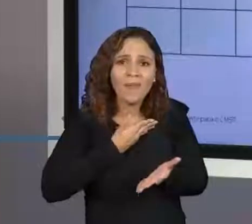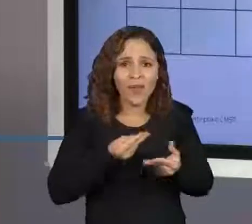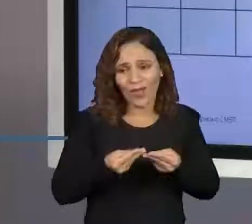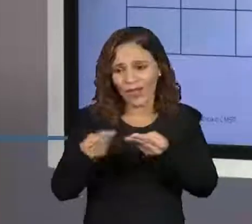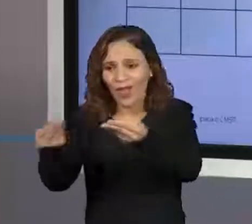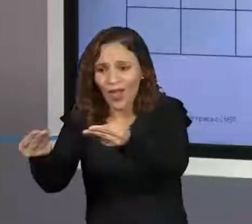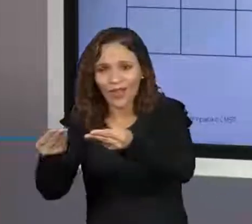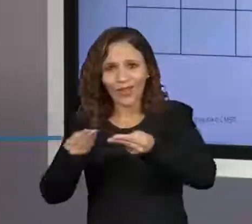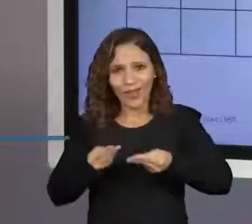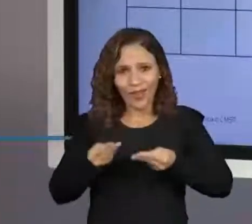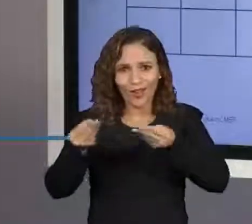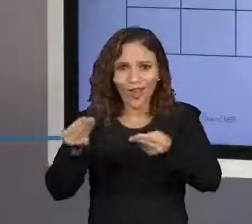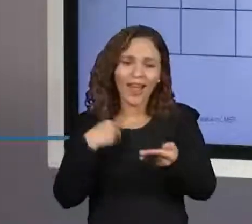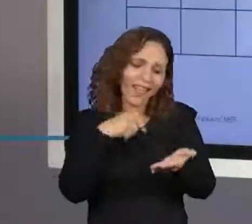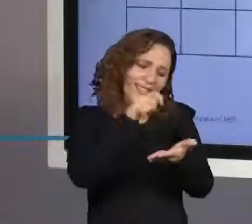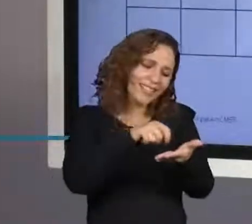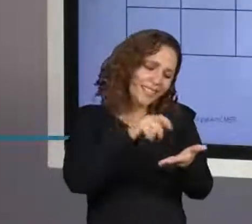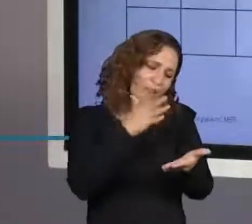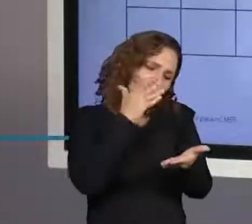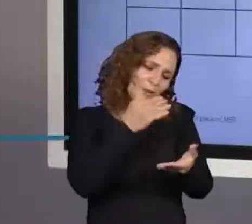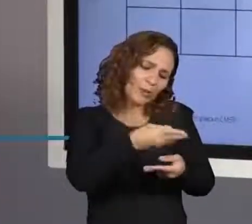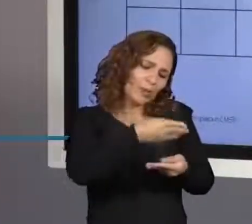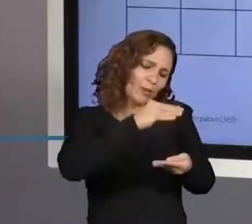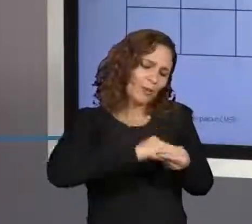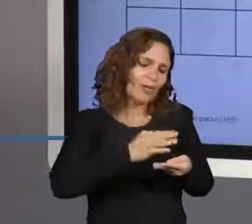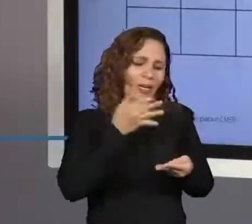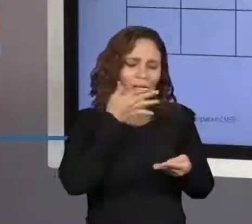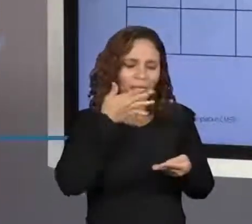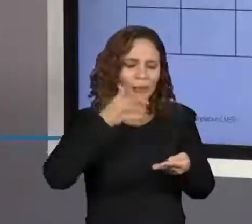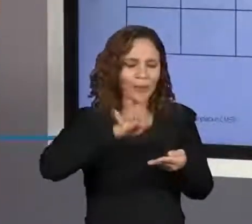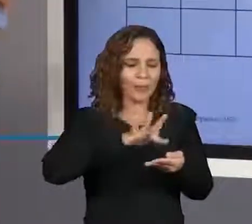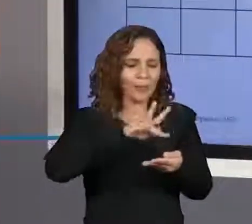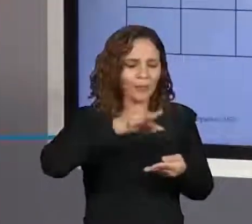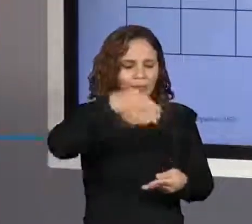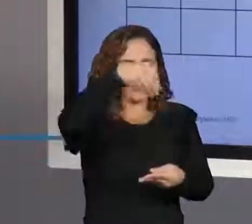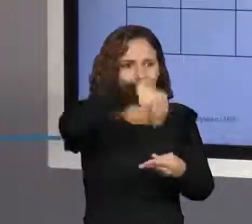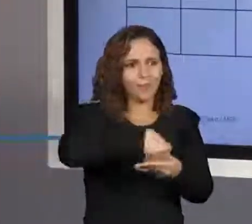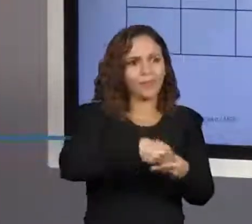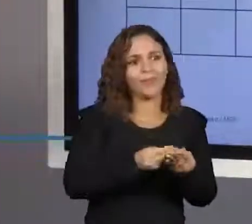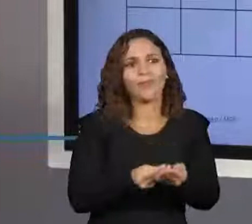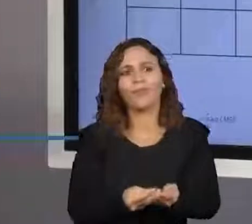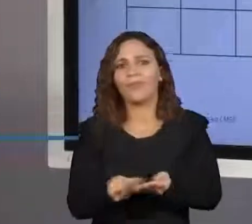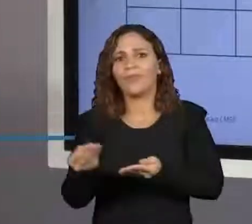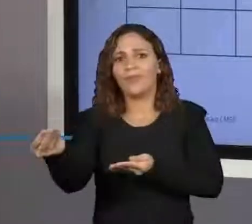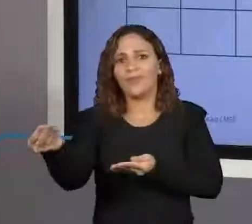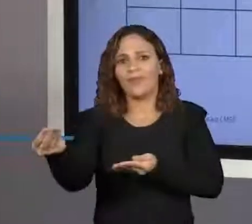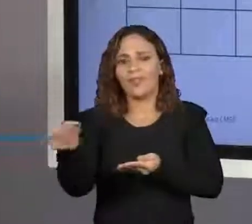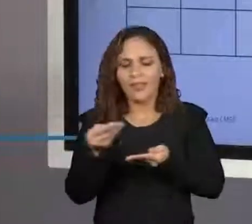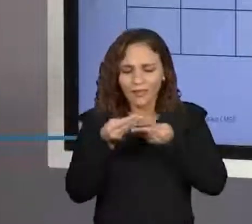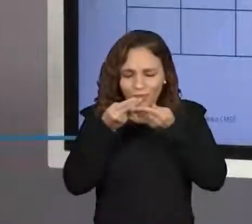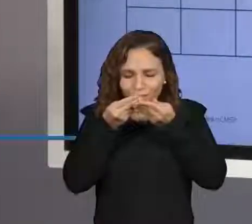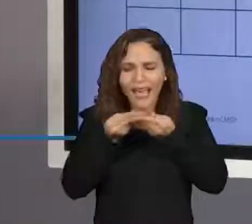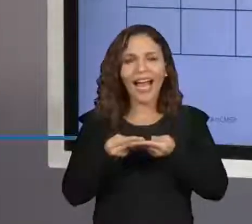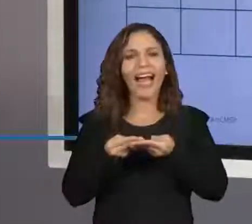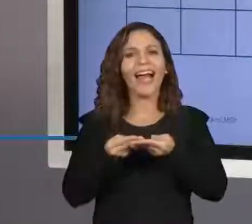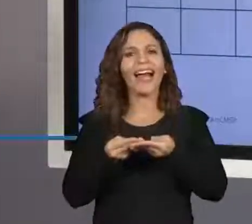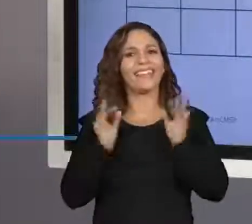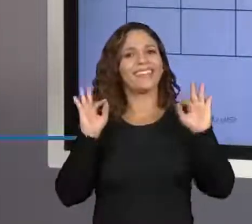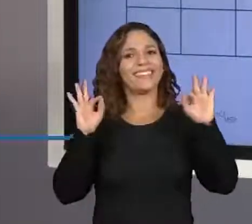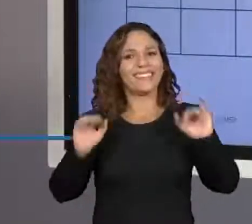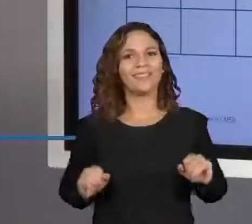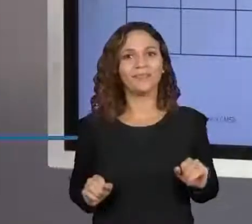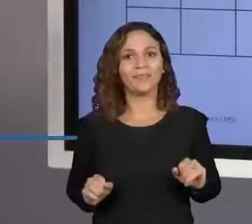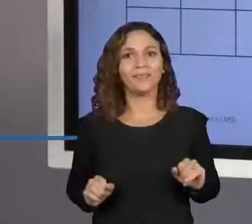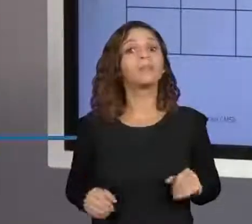Então, eram as coleções de papel de carta. Tinha um mais lindo que o outro. E a gente guardava essas coleções,